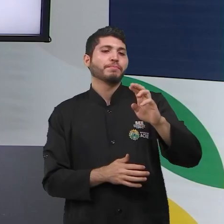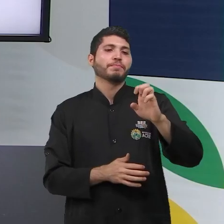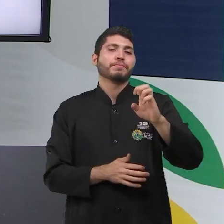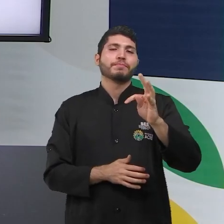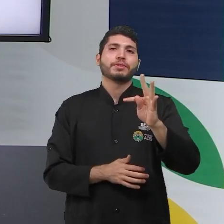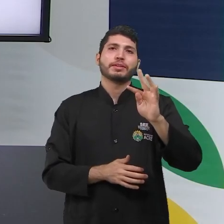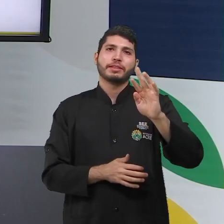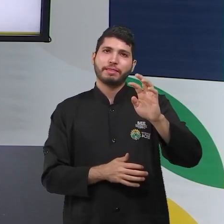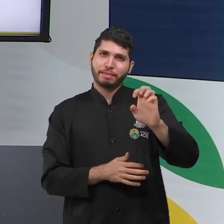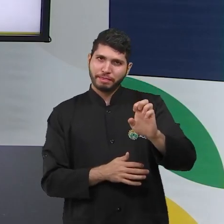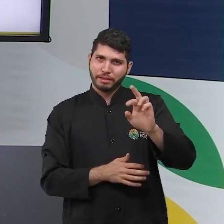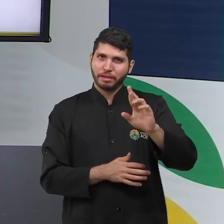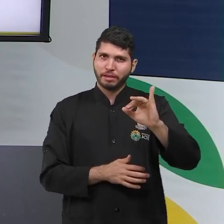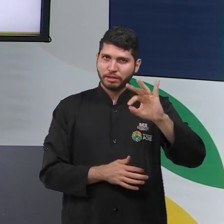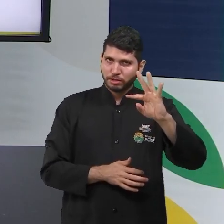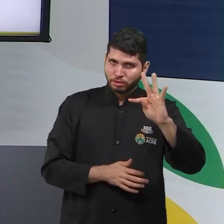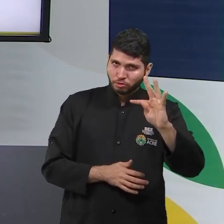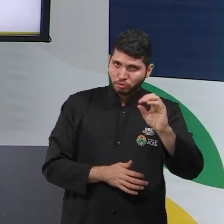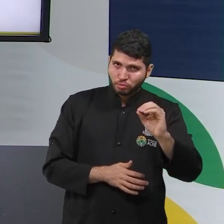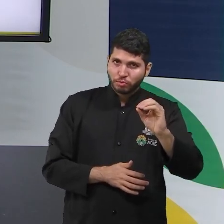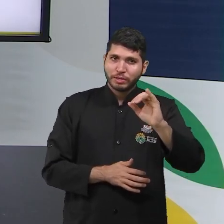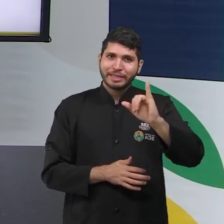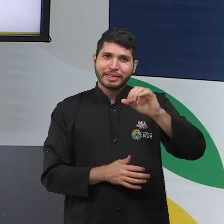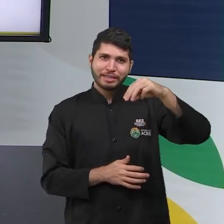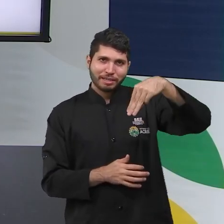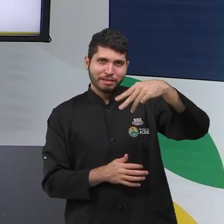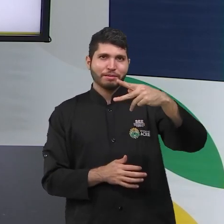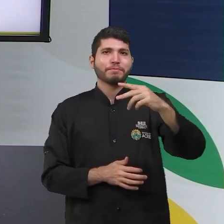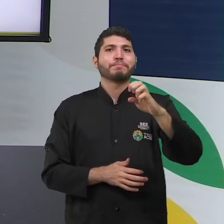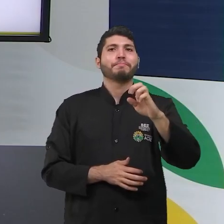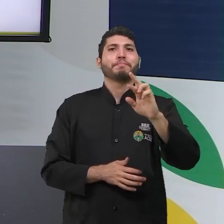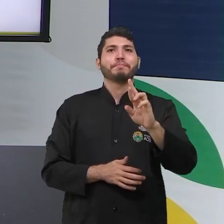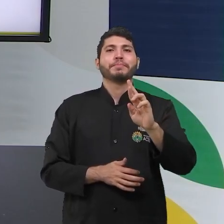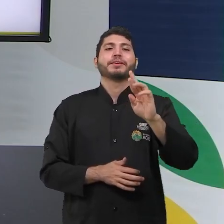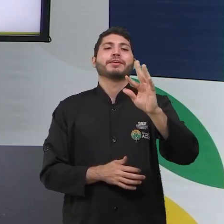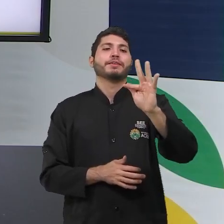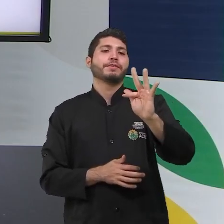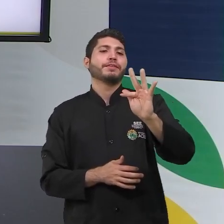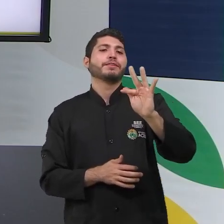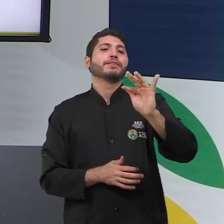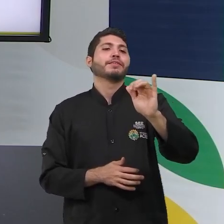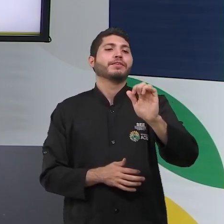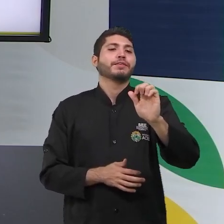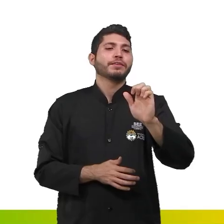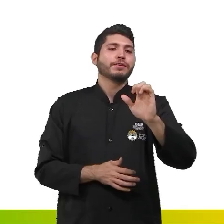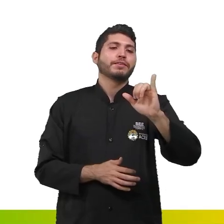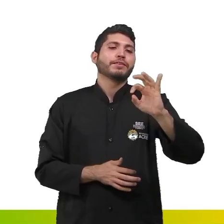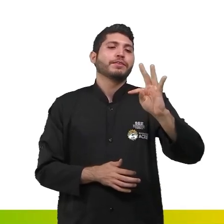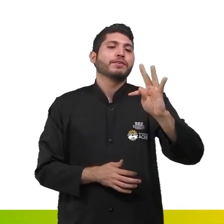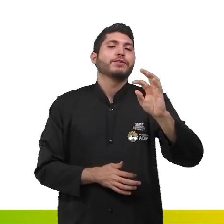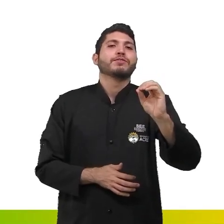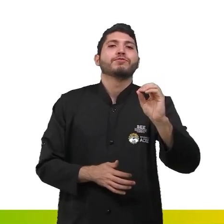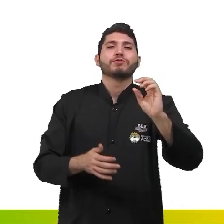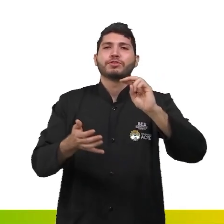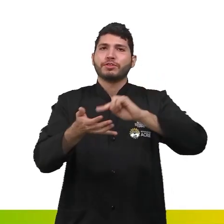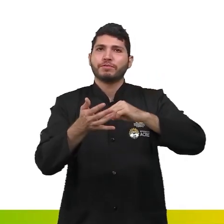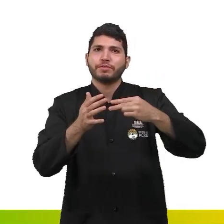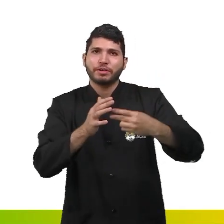não entendi. Então, vamos conceituar aqui o que é o pretérito imperfeito.